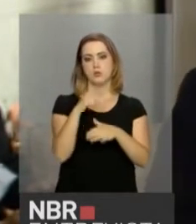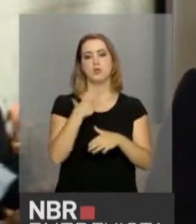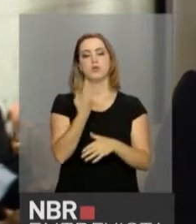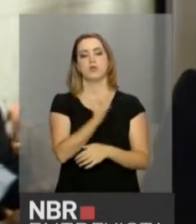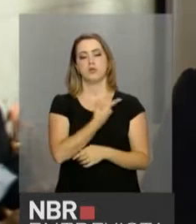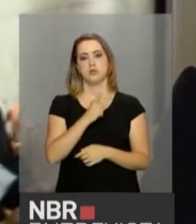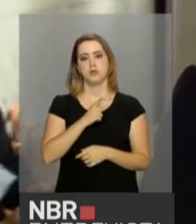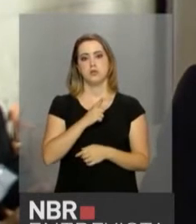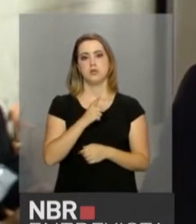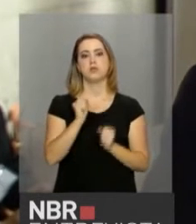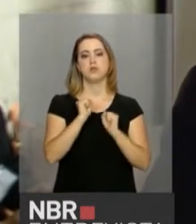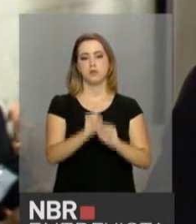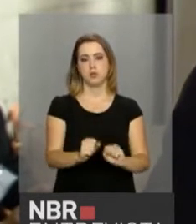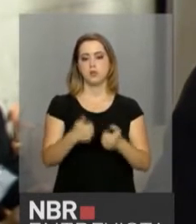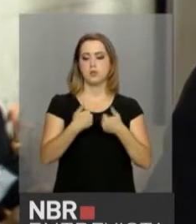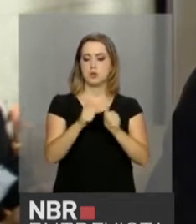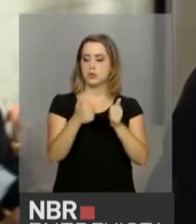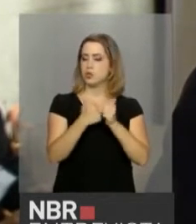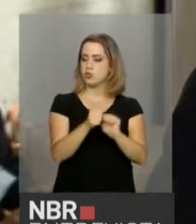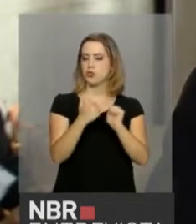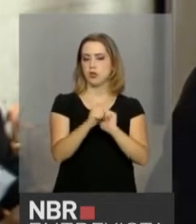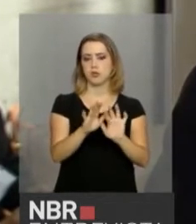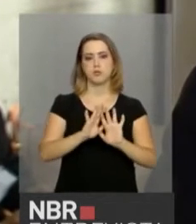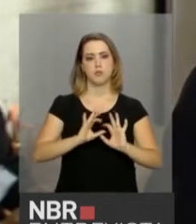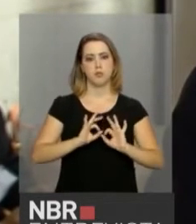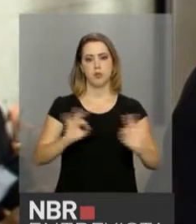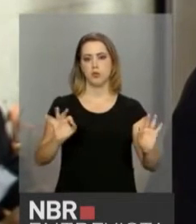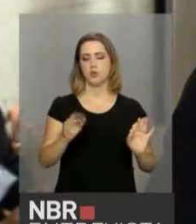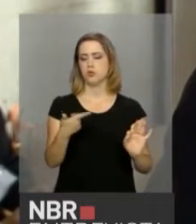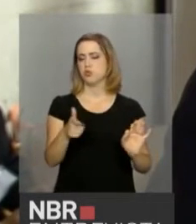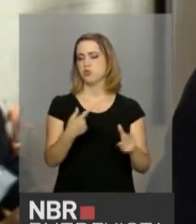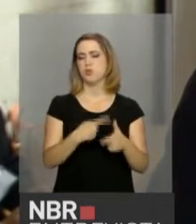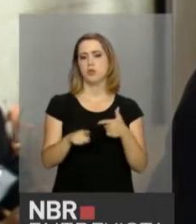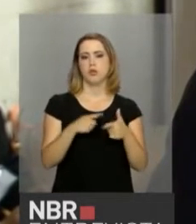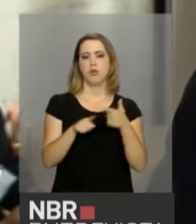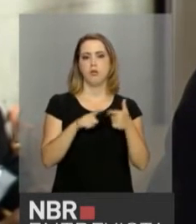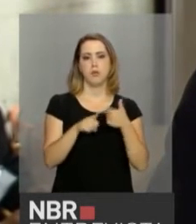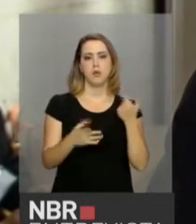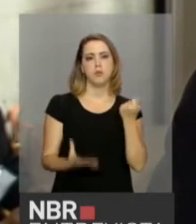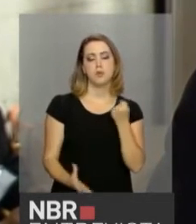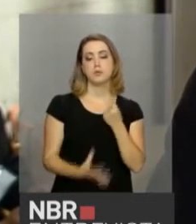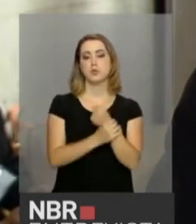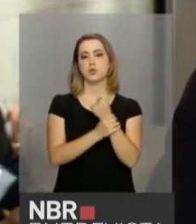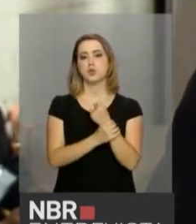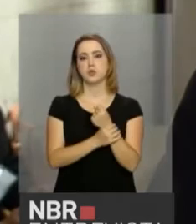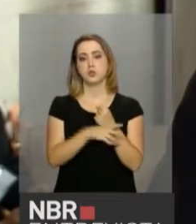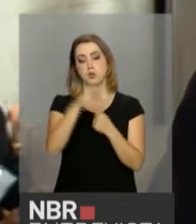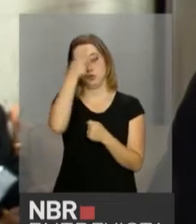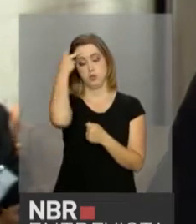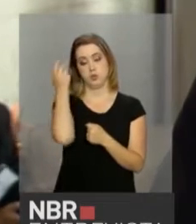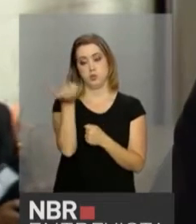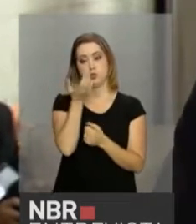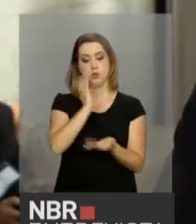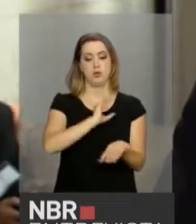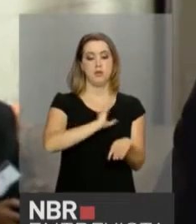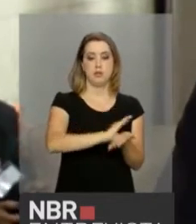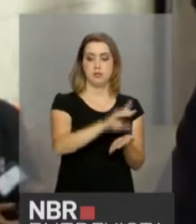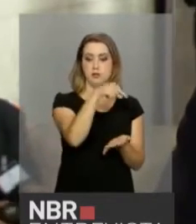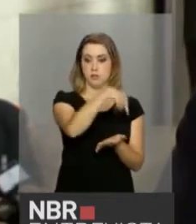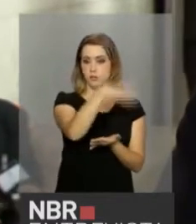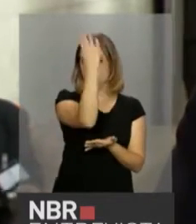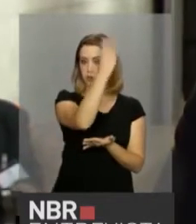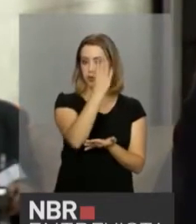portanto não vejo assim grandes problemas a de uma segurança ao investidor de que uma vez feito esse investimento